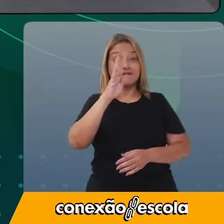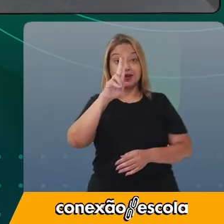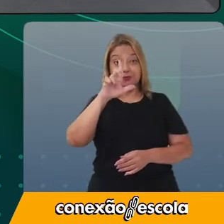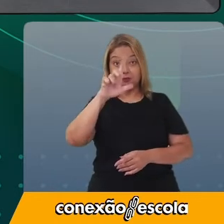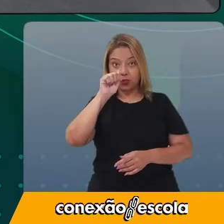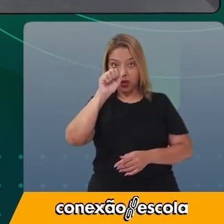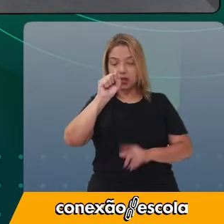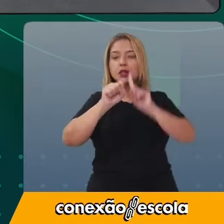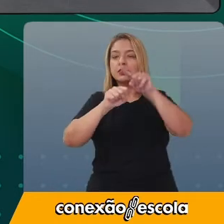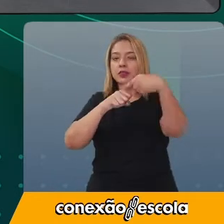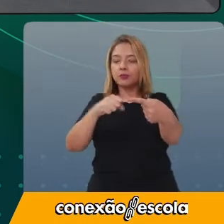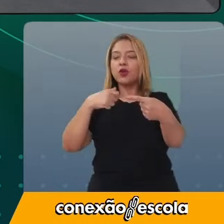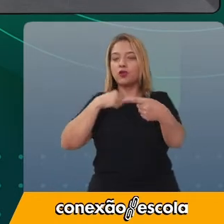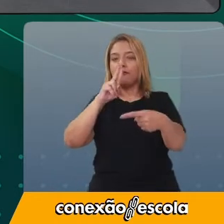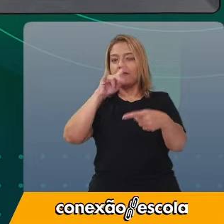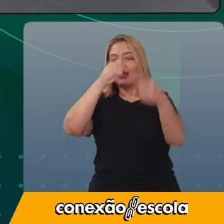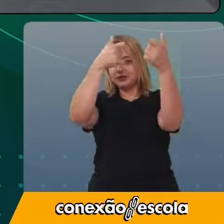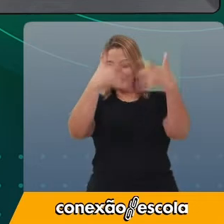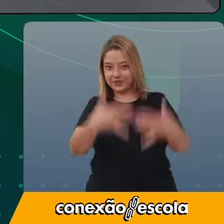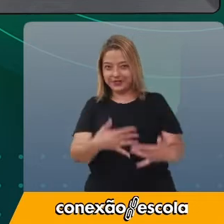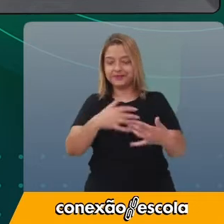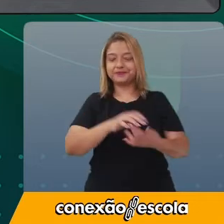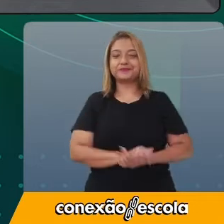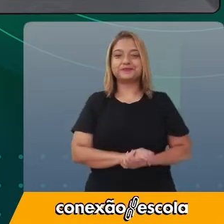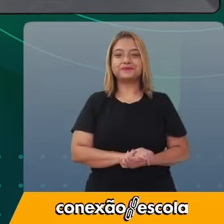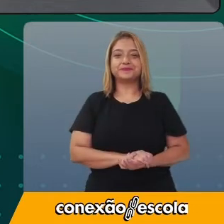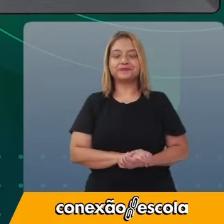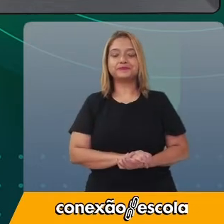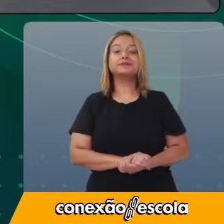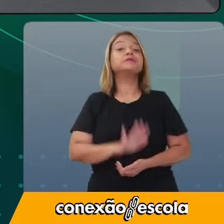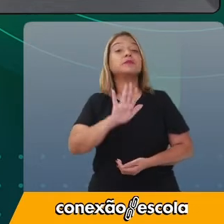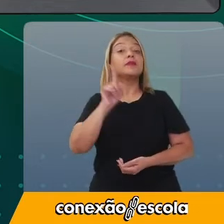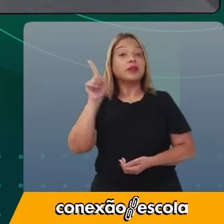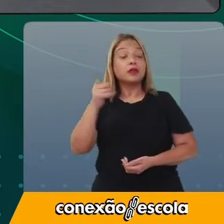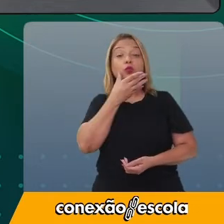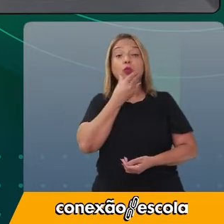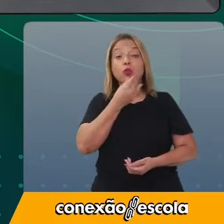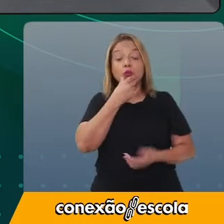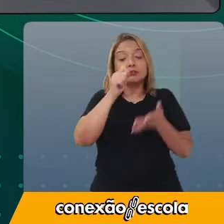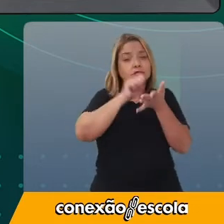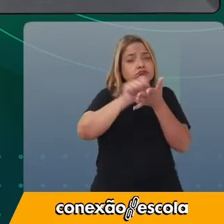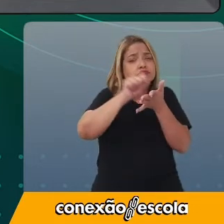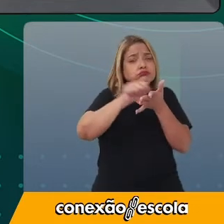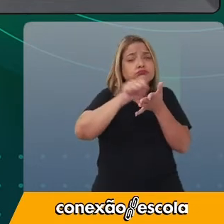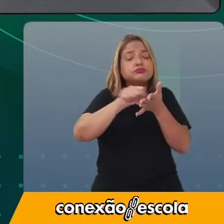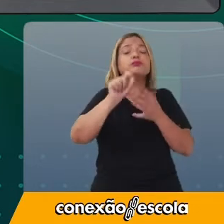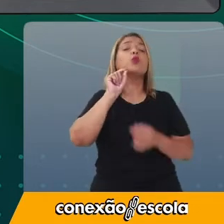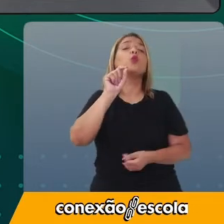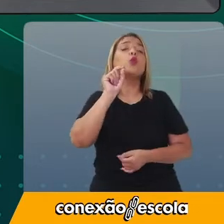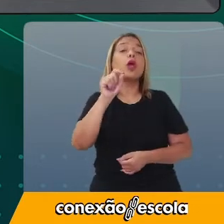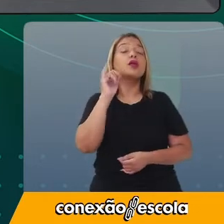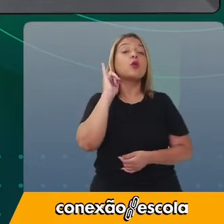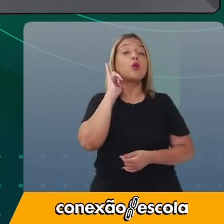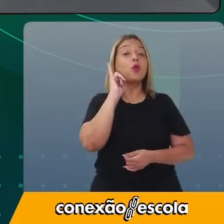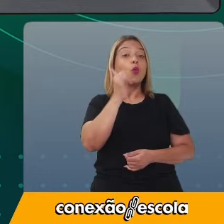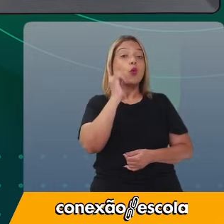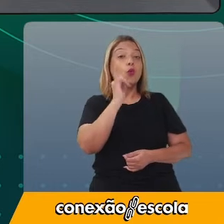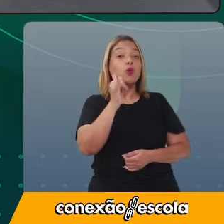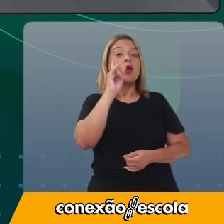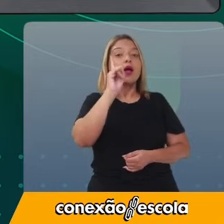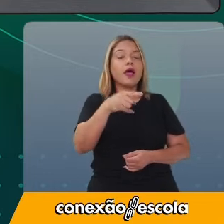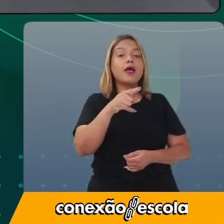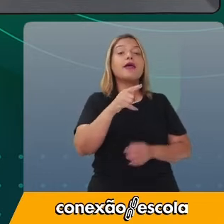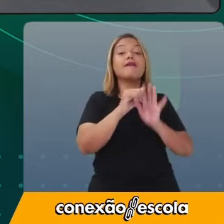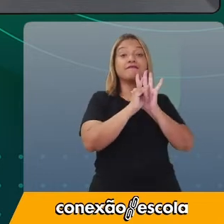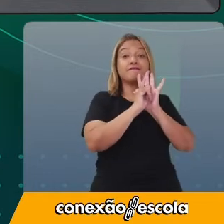conversar melhor sobre as fábulas. E ele fez um livro, né, recontando principalmente as